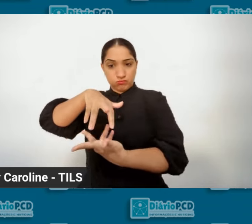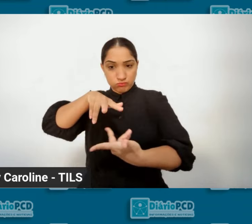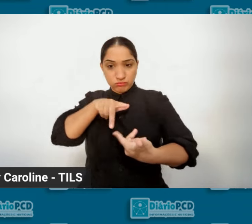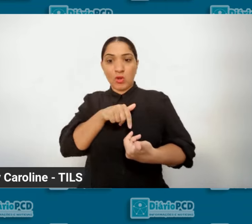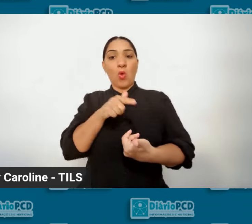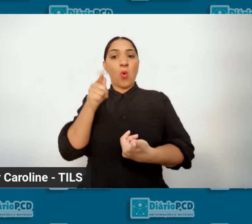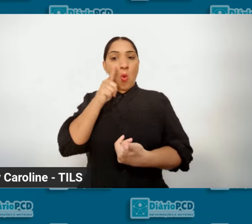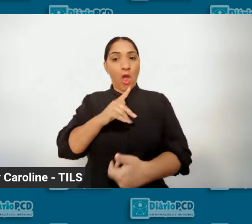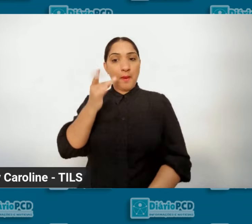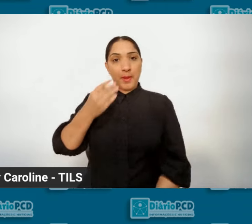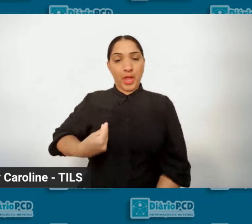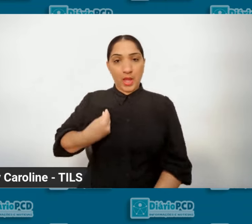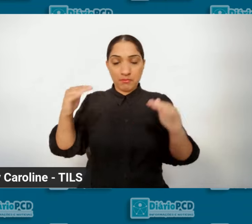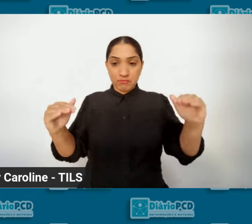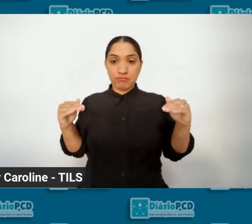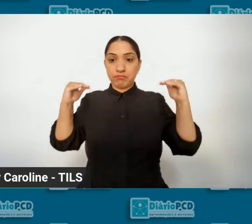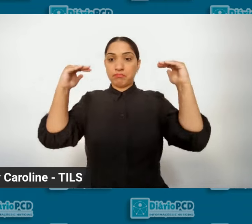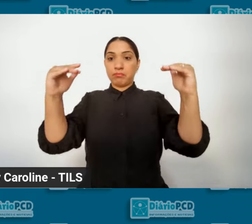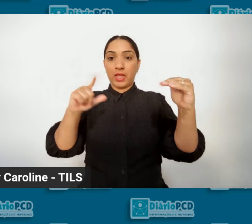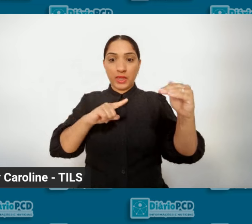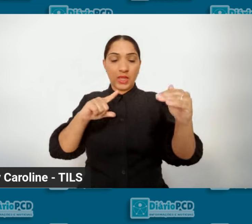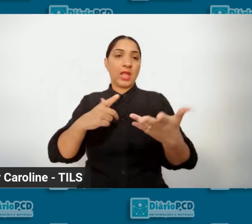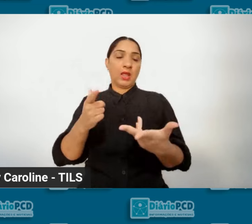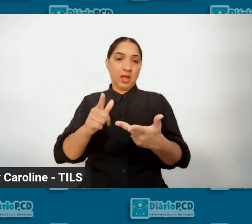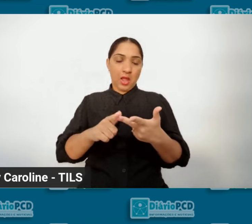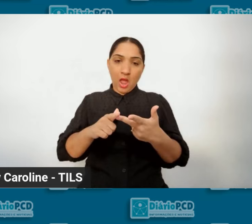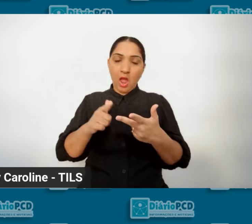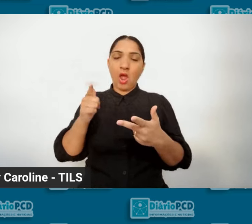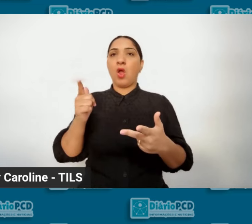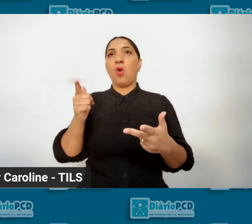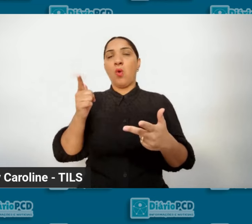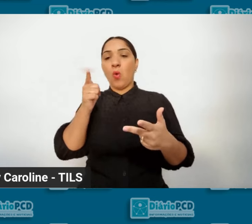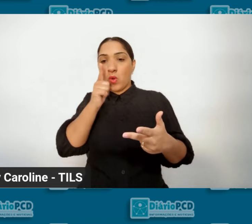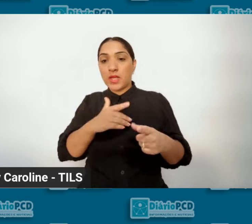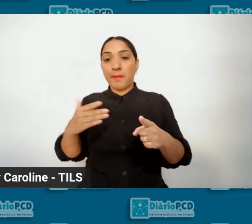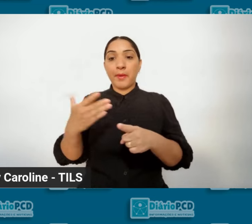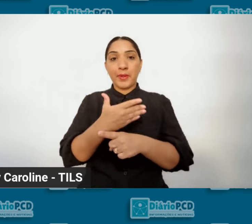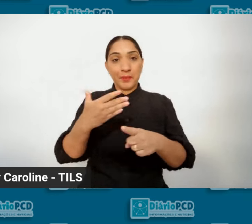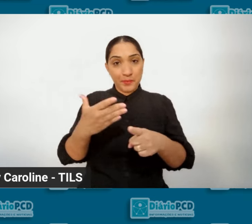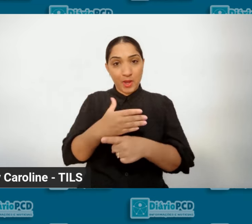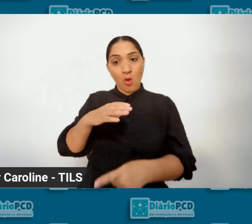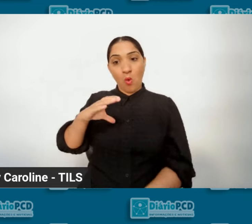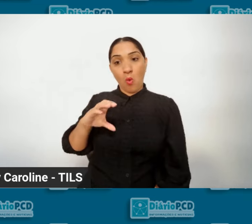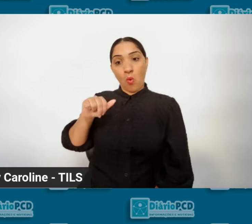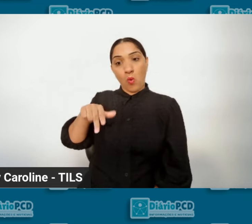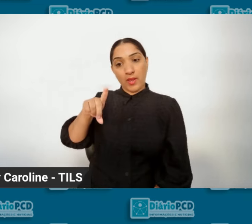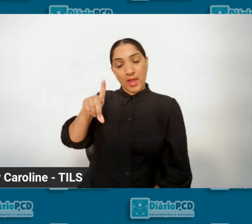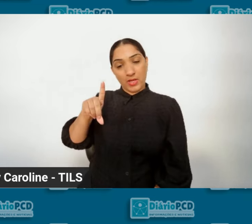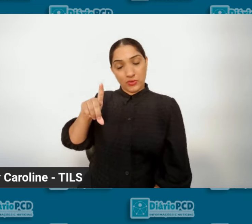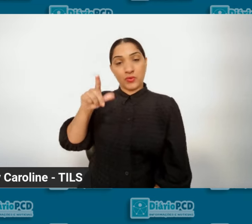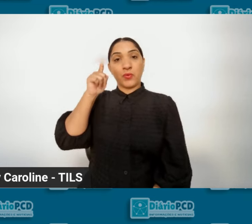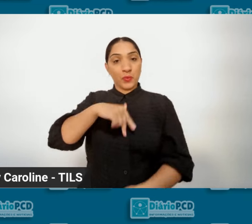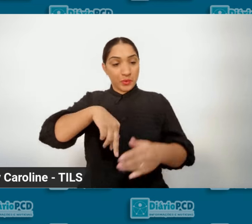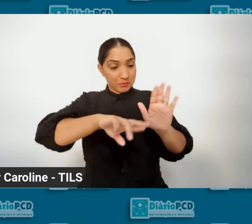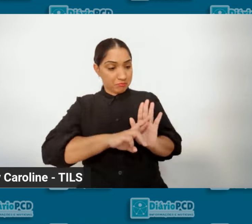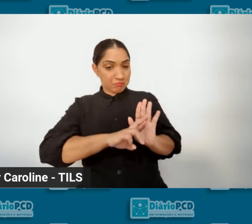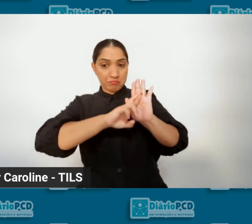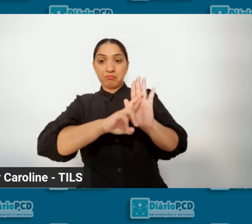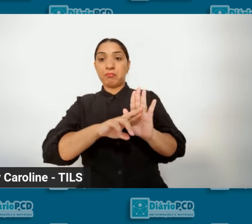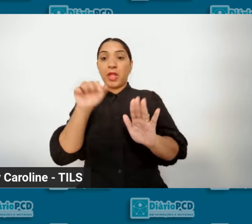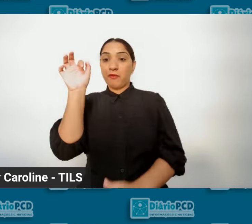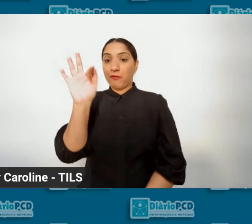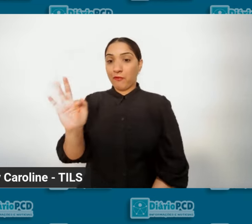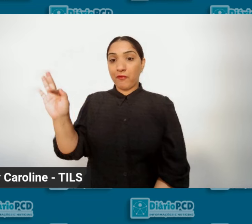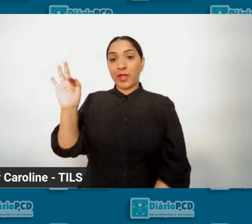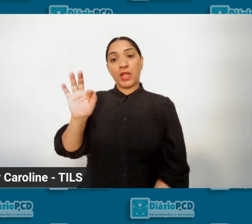esteve no Tribunal Superior Eleitoral, enquanto membro do CONAD, enquanto representante federal da